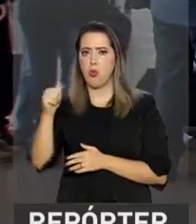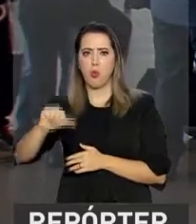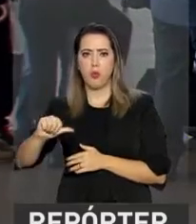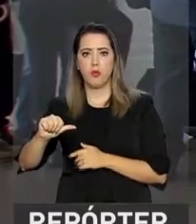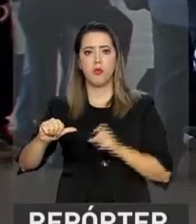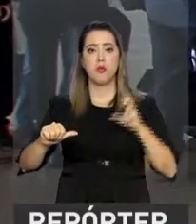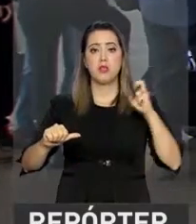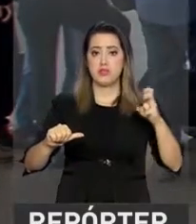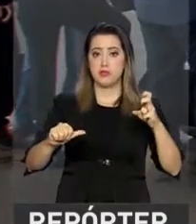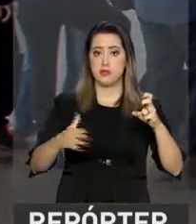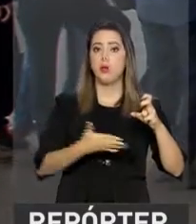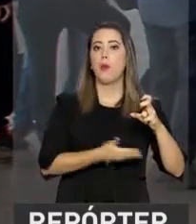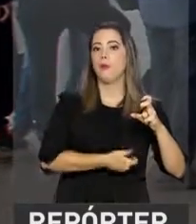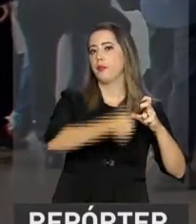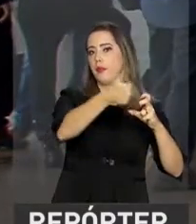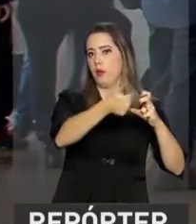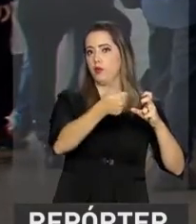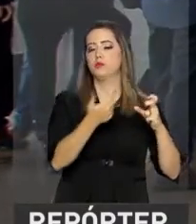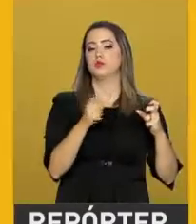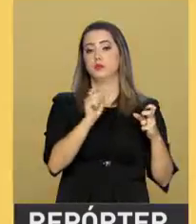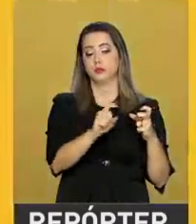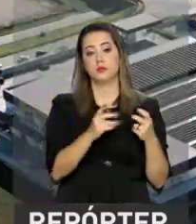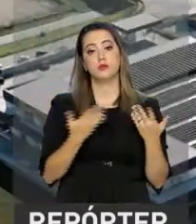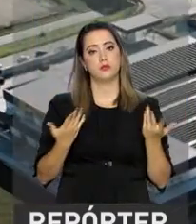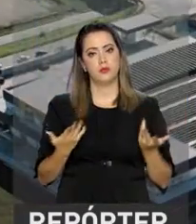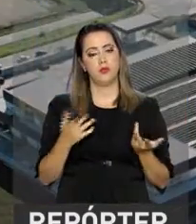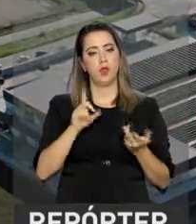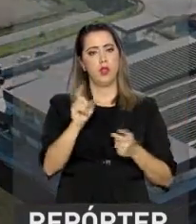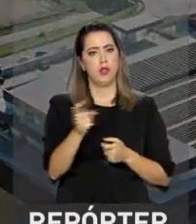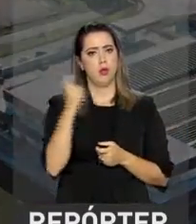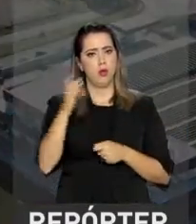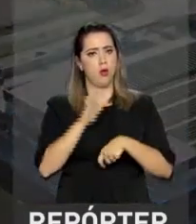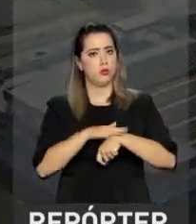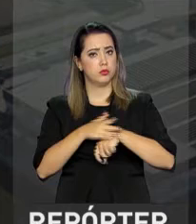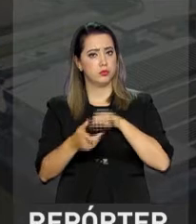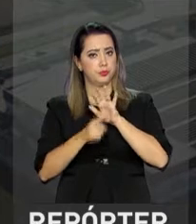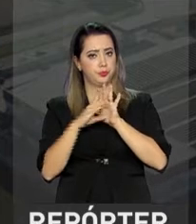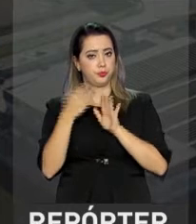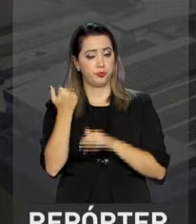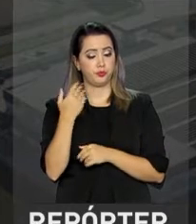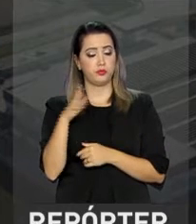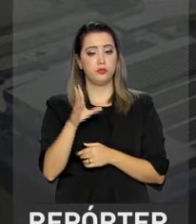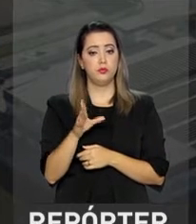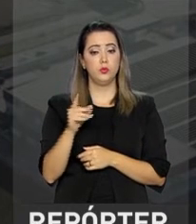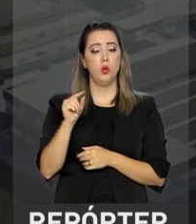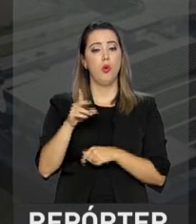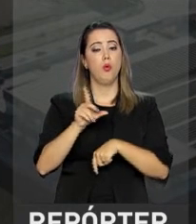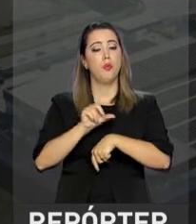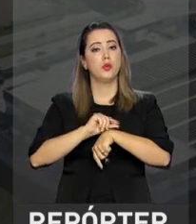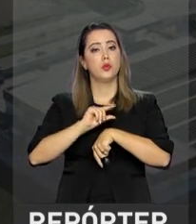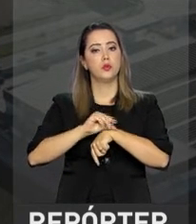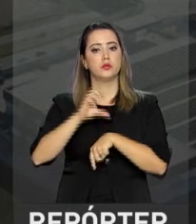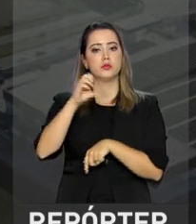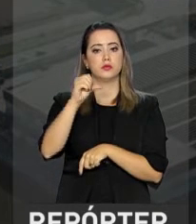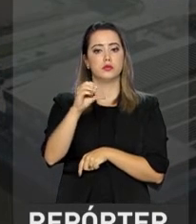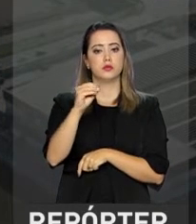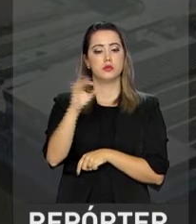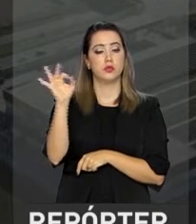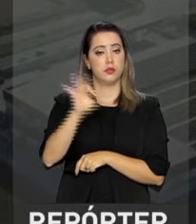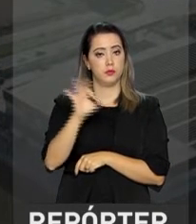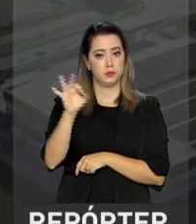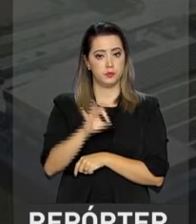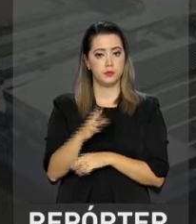ruim e 5 representa muito bom já na alta temporada anterior o índice de pontualidade foi de 90%